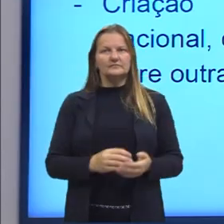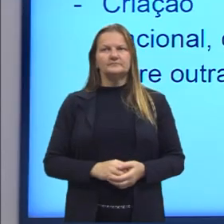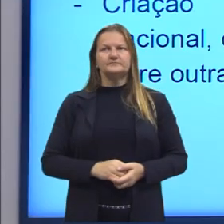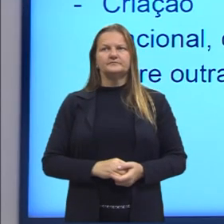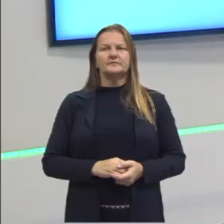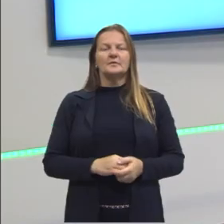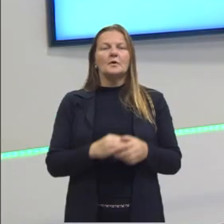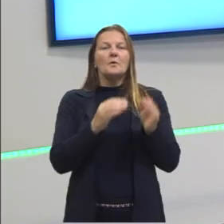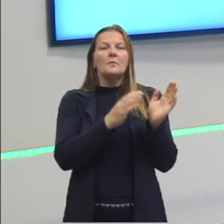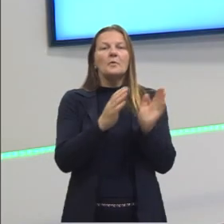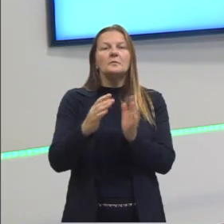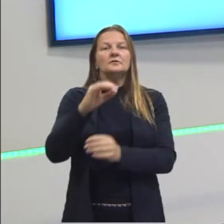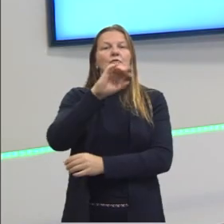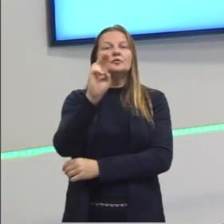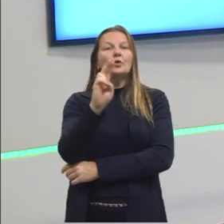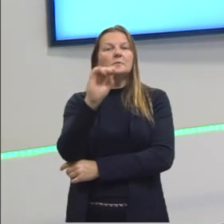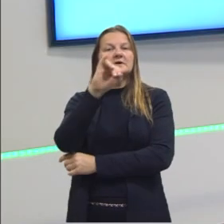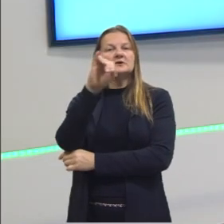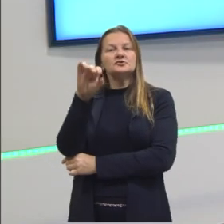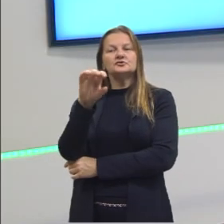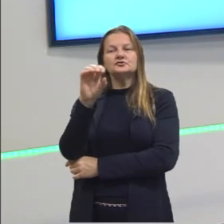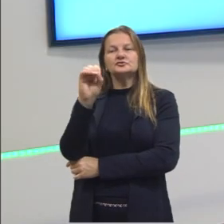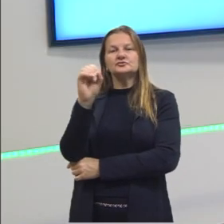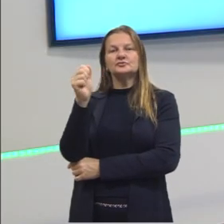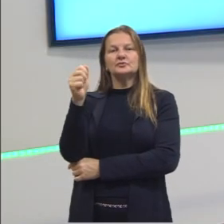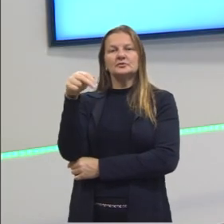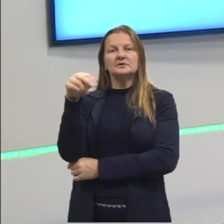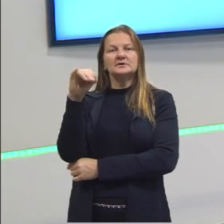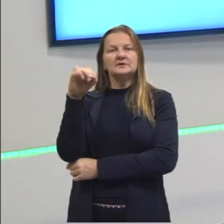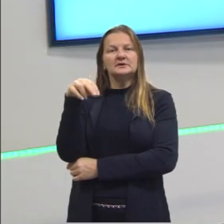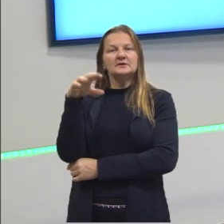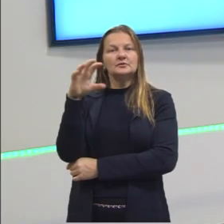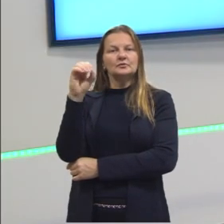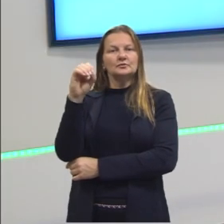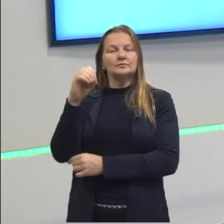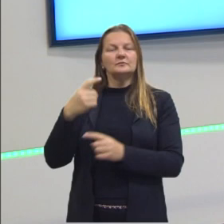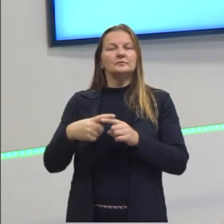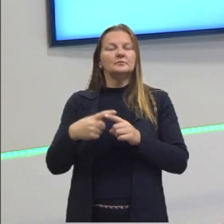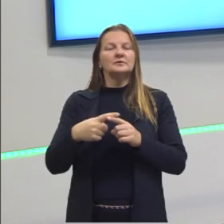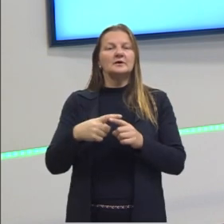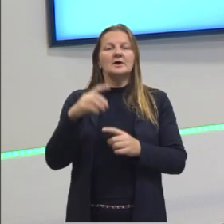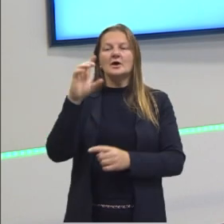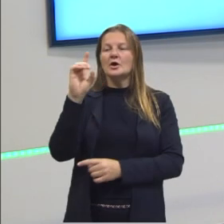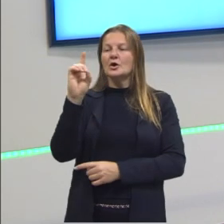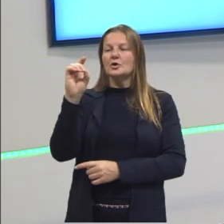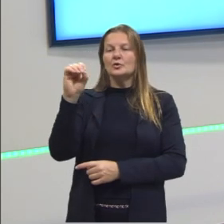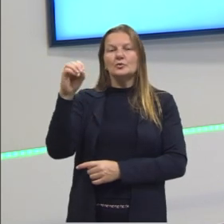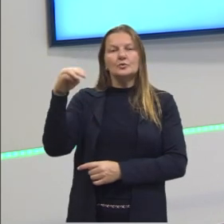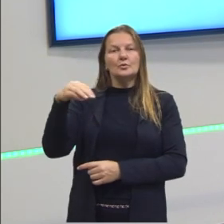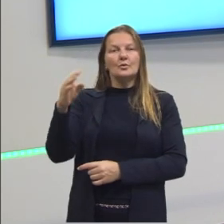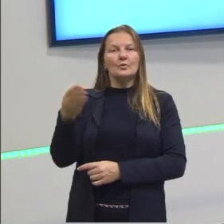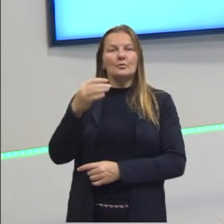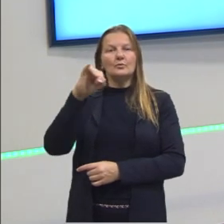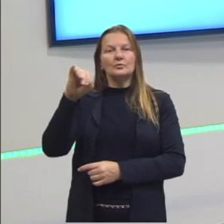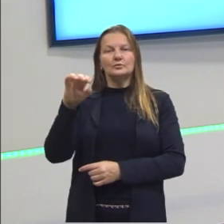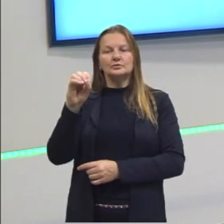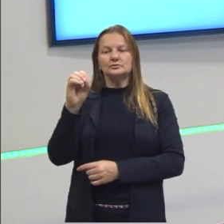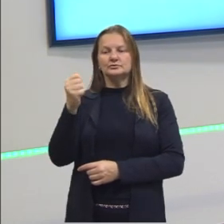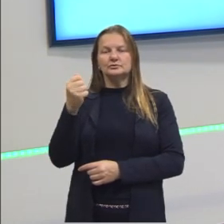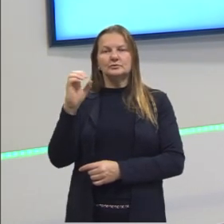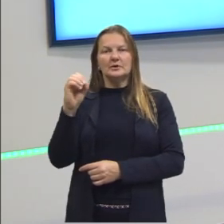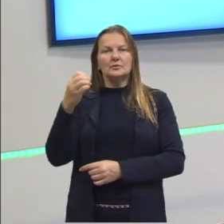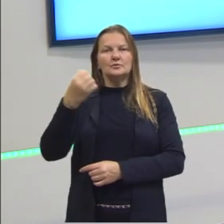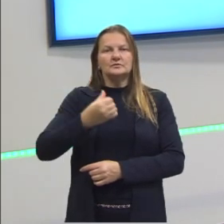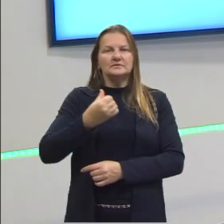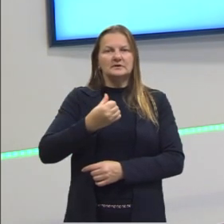nesse período joanino período então de Dom João sexto foi Regente a gente sem